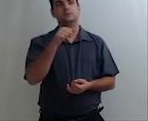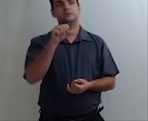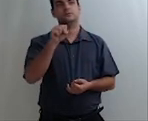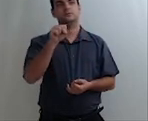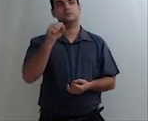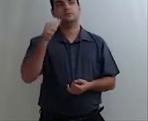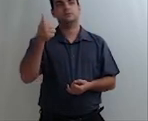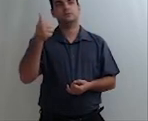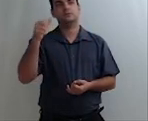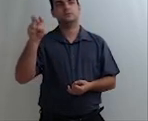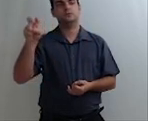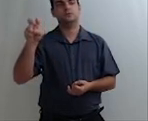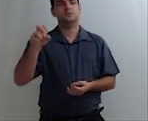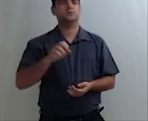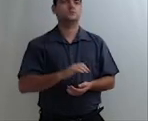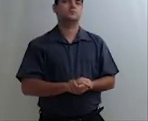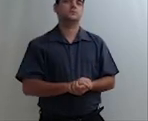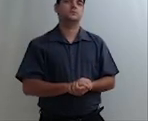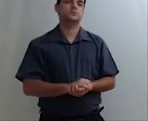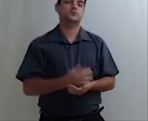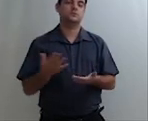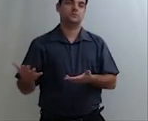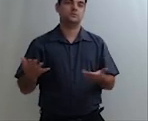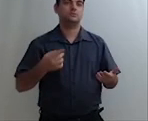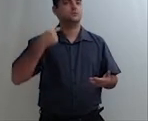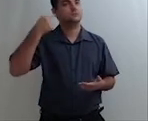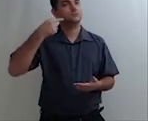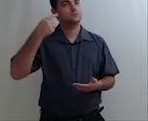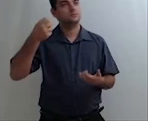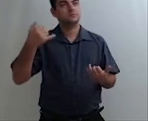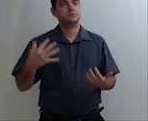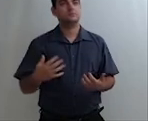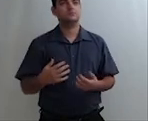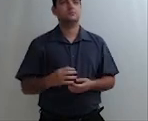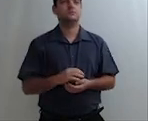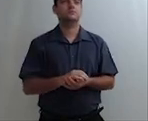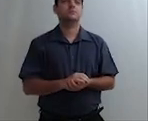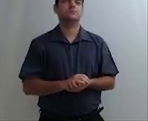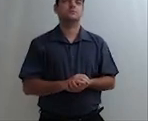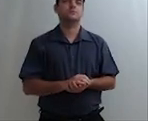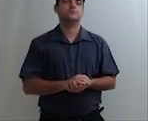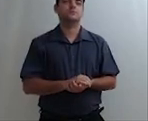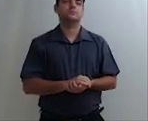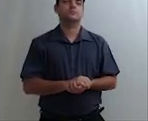11785 sustentação oral pelo Dr ubat Guedes